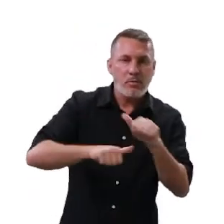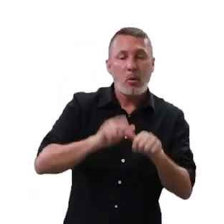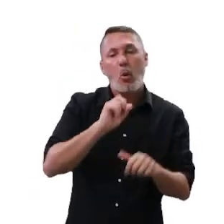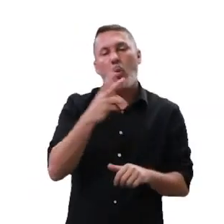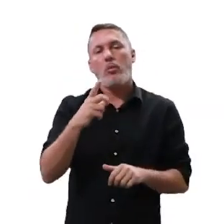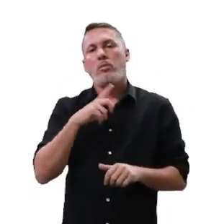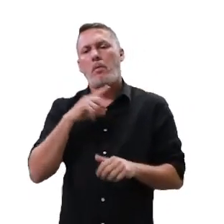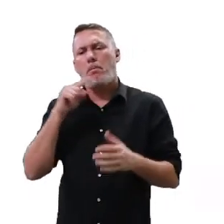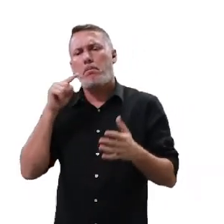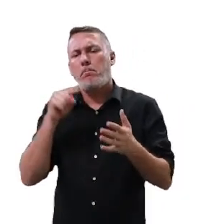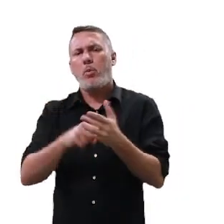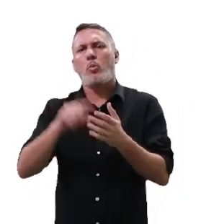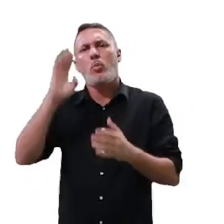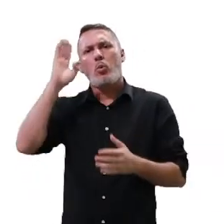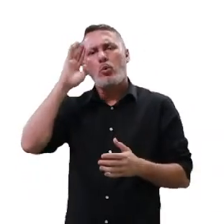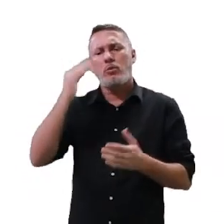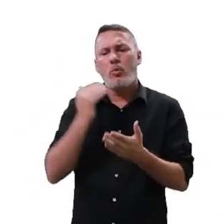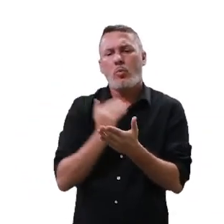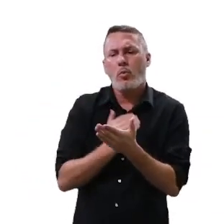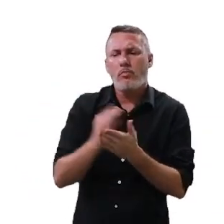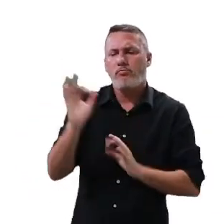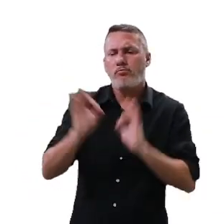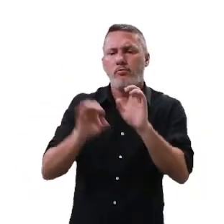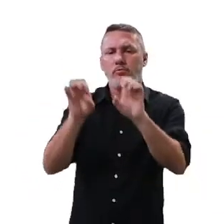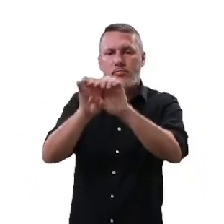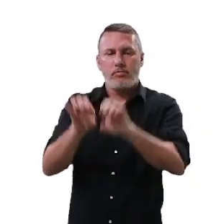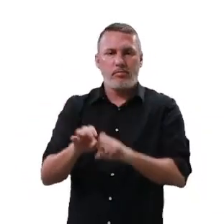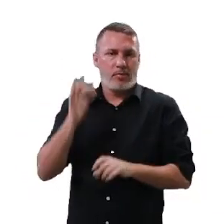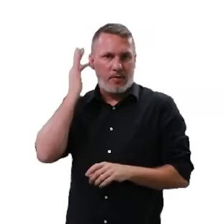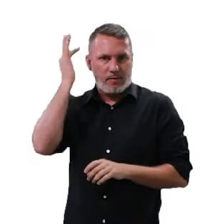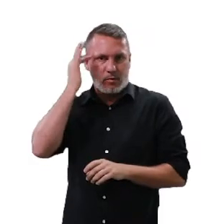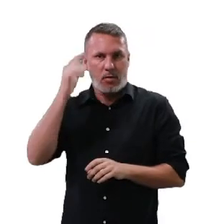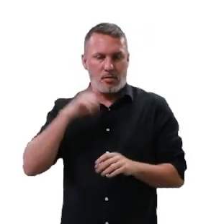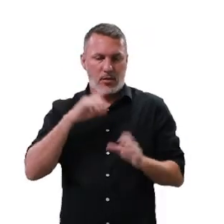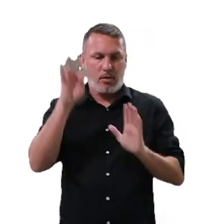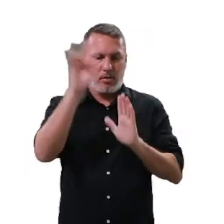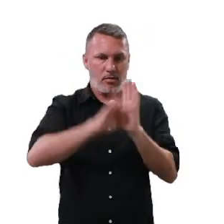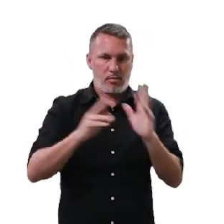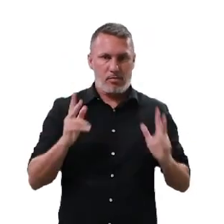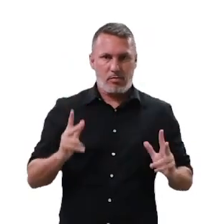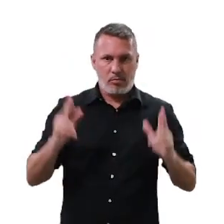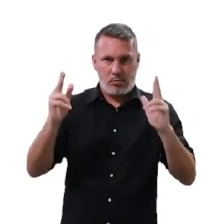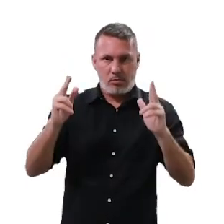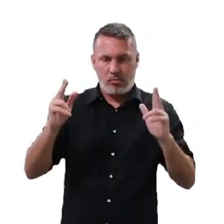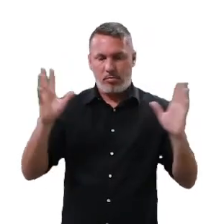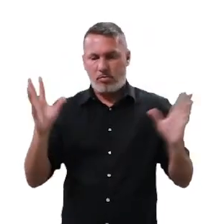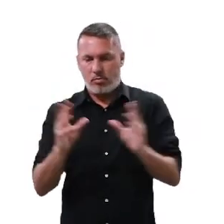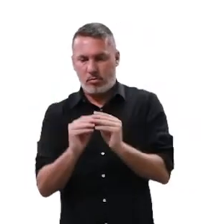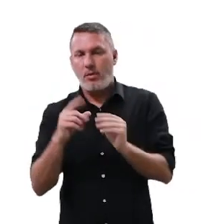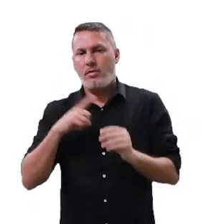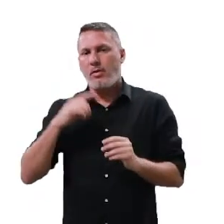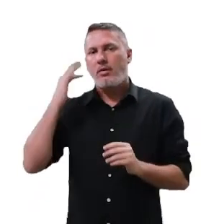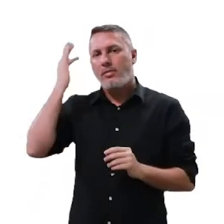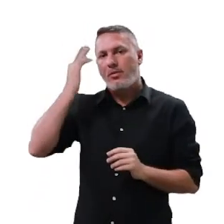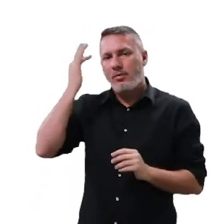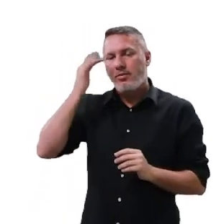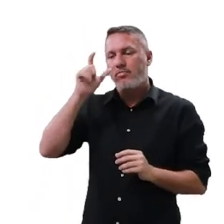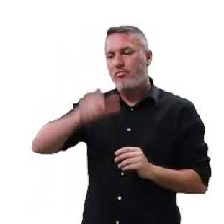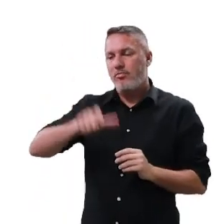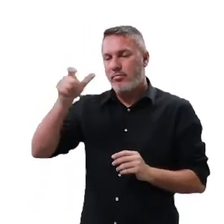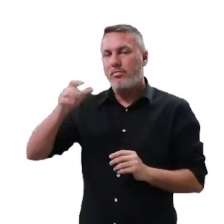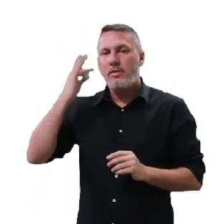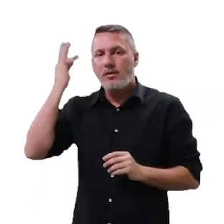suas transformações, ponto crucial de toda a formulação filosófica. Em tal contexto, Leucipo e